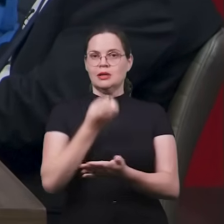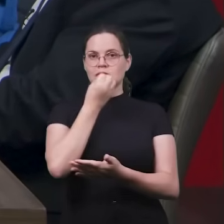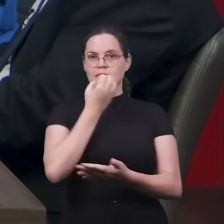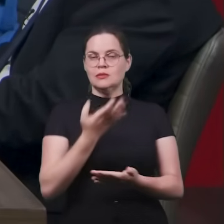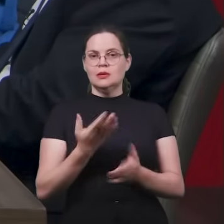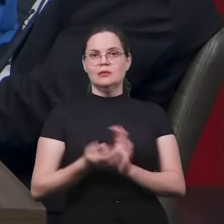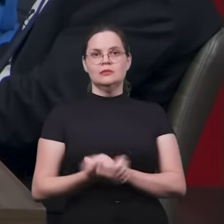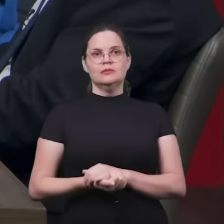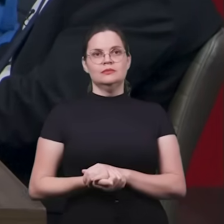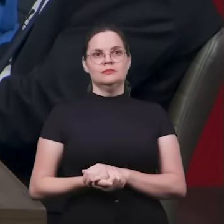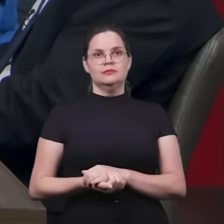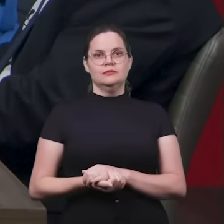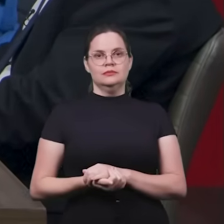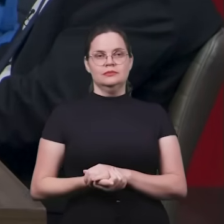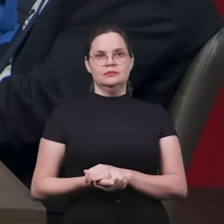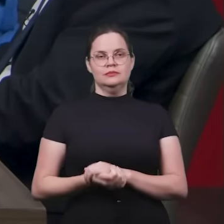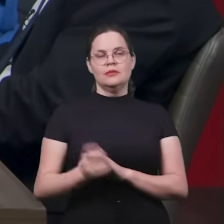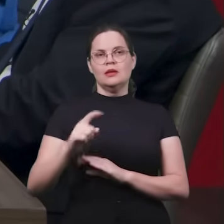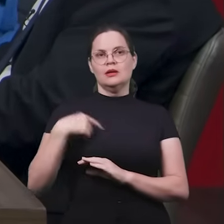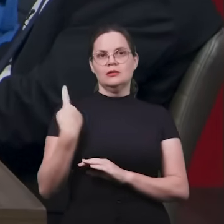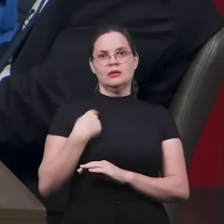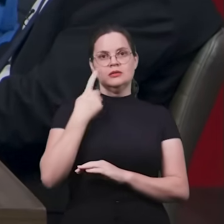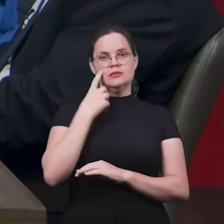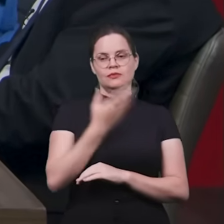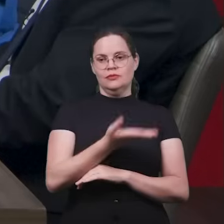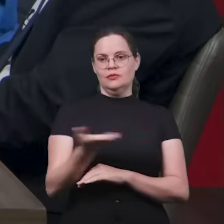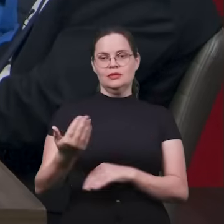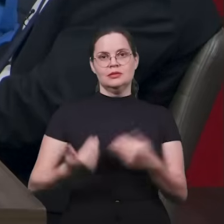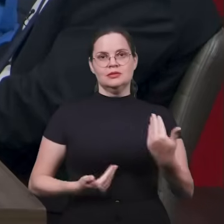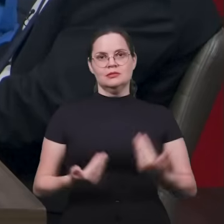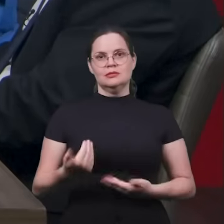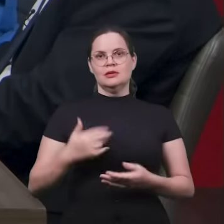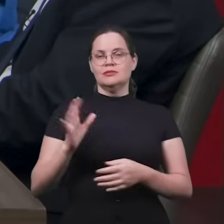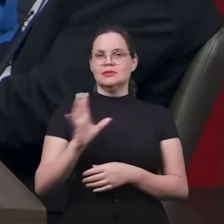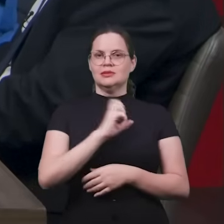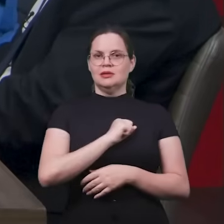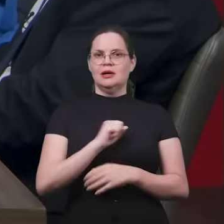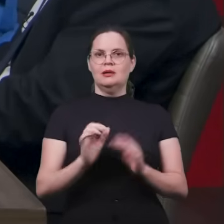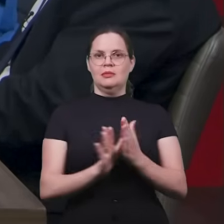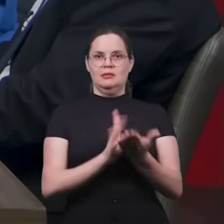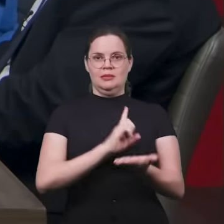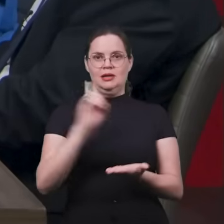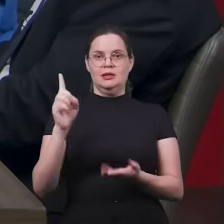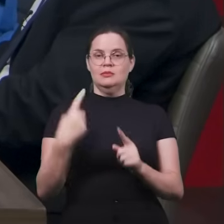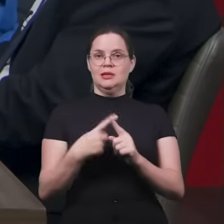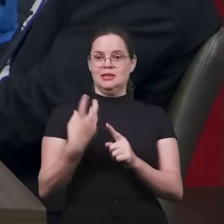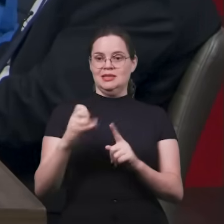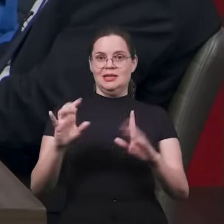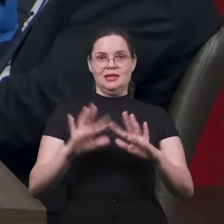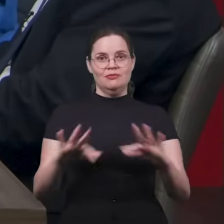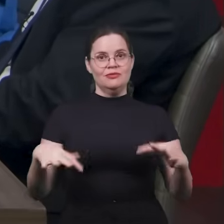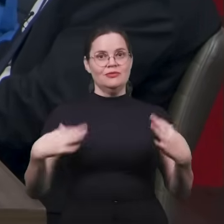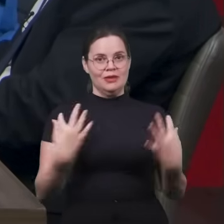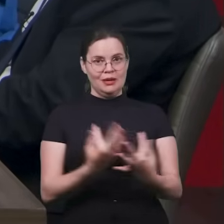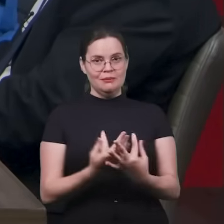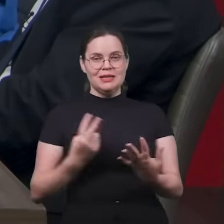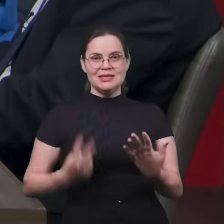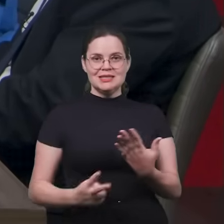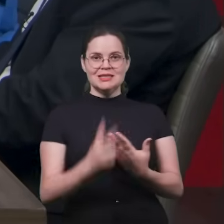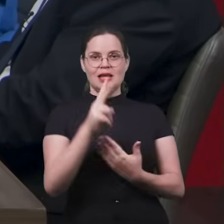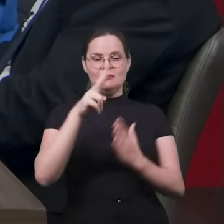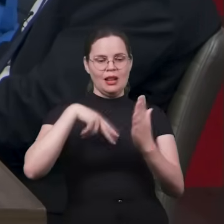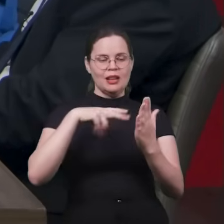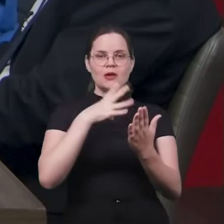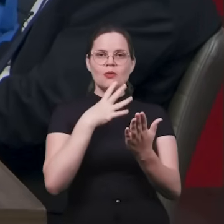né? Então eu vejo que a palavra, se o homem, se a família buscar o conhecimento da